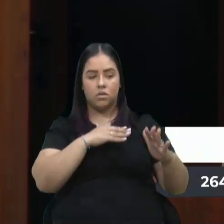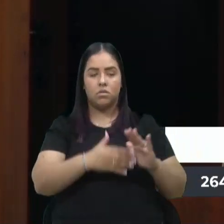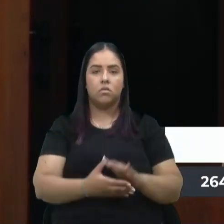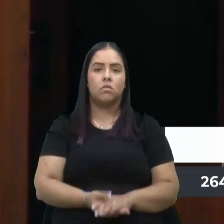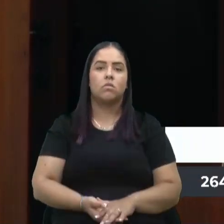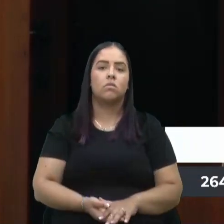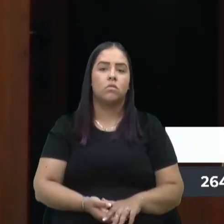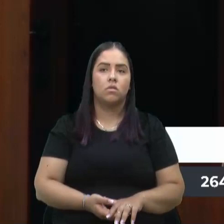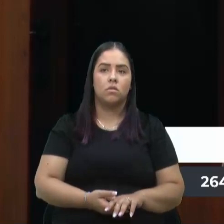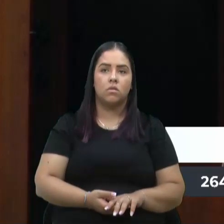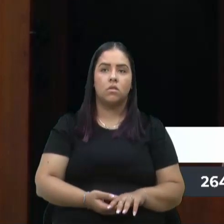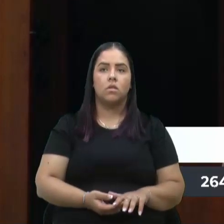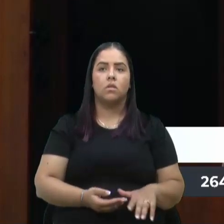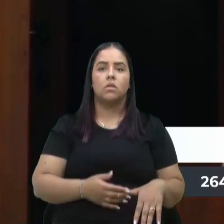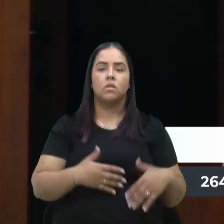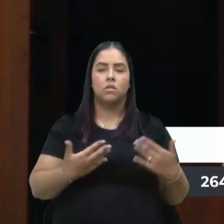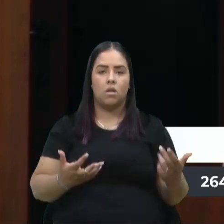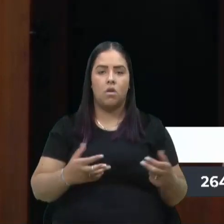Nesse sentido,